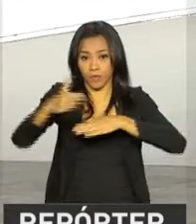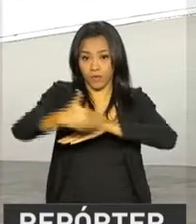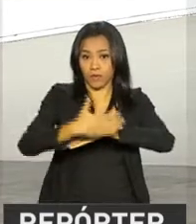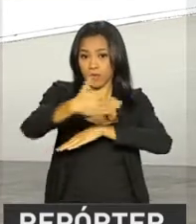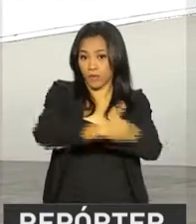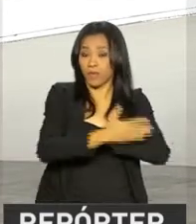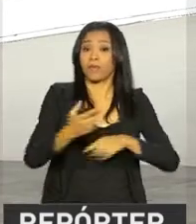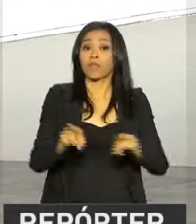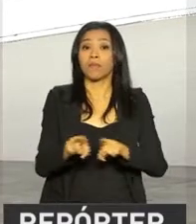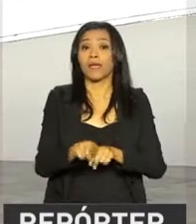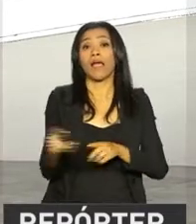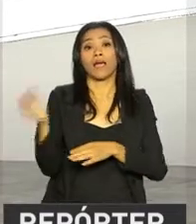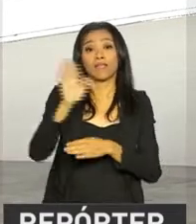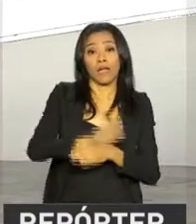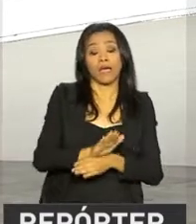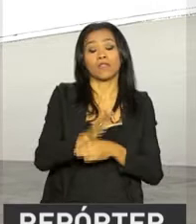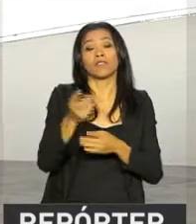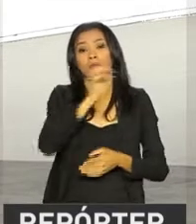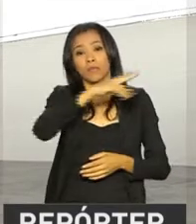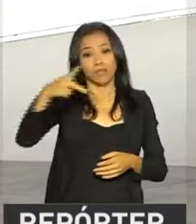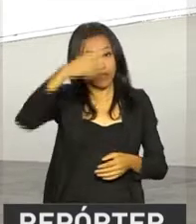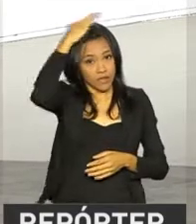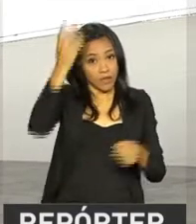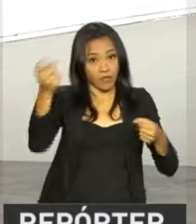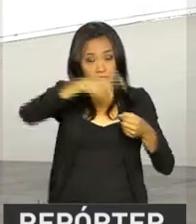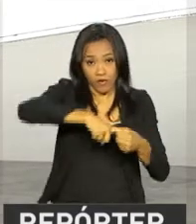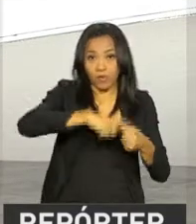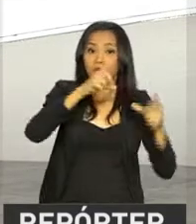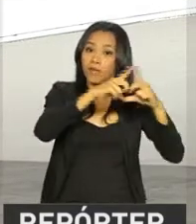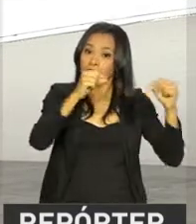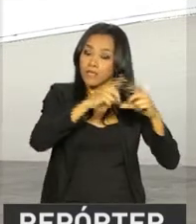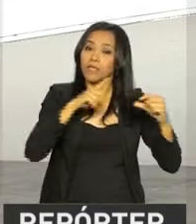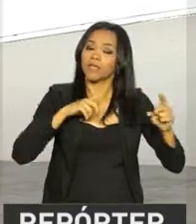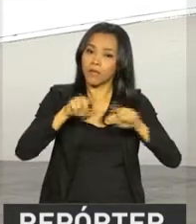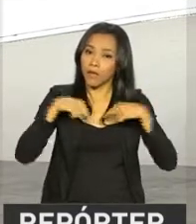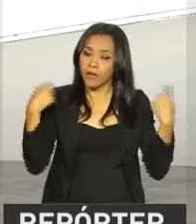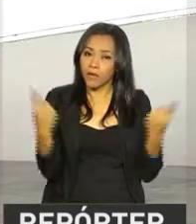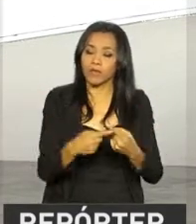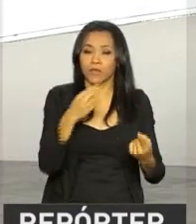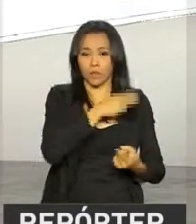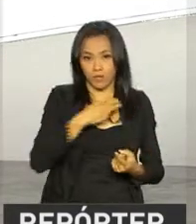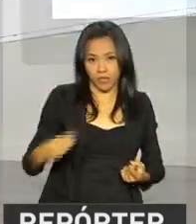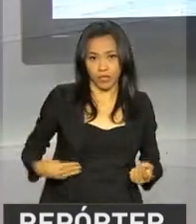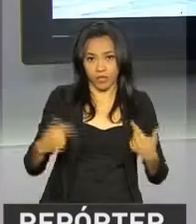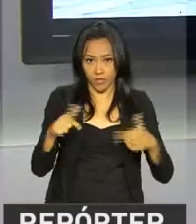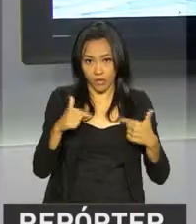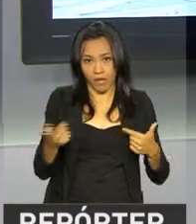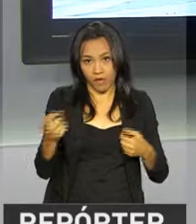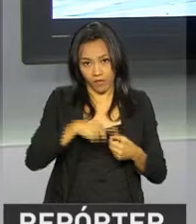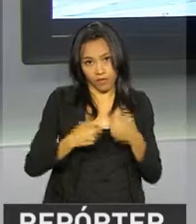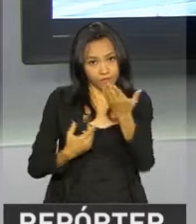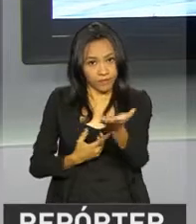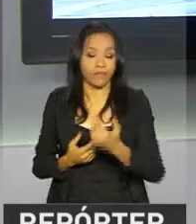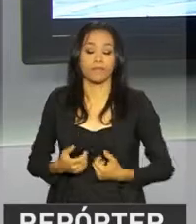tarde, o presidente Michel Temer retorna a Brasília e se reúne ainda com o ministro do Trabalho, Ronaldo Nogueira. Volto com você no estúdio,